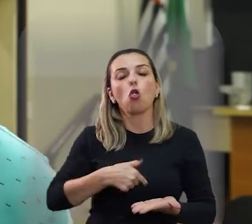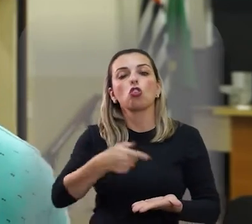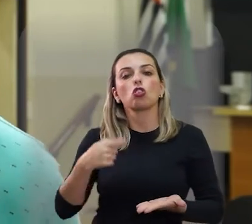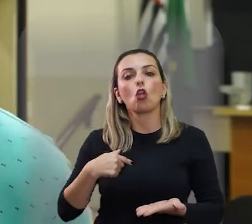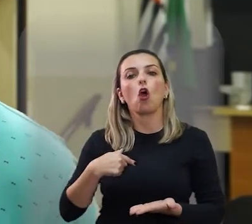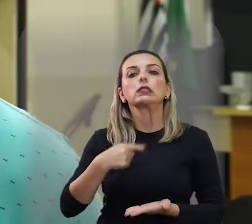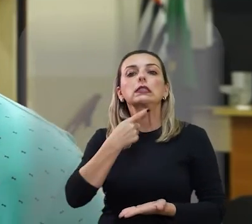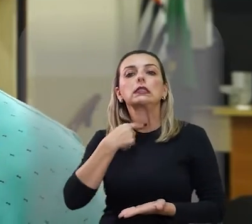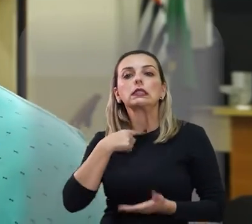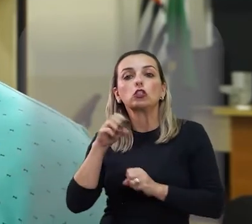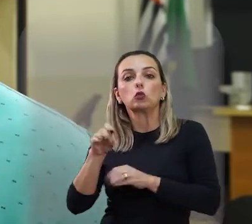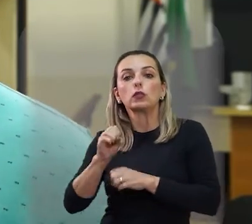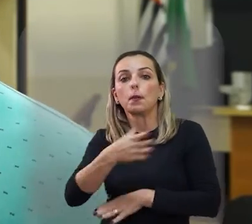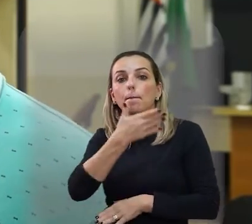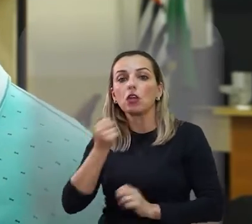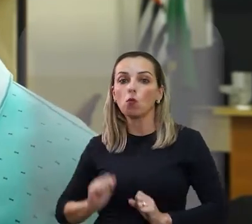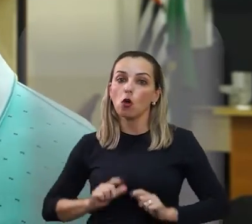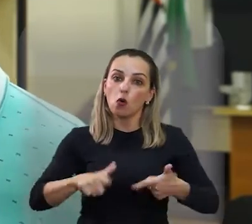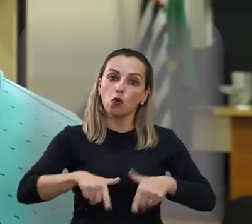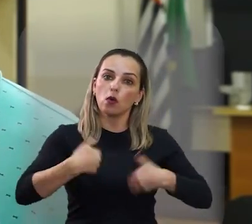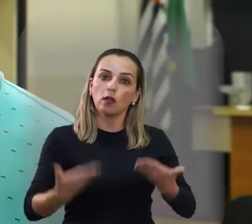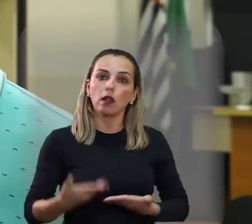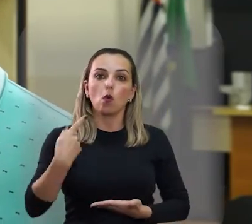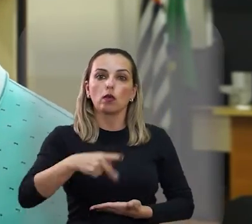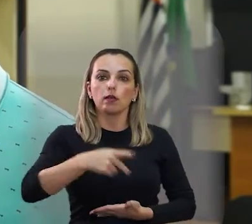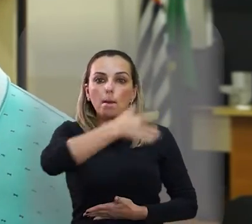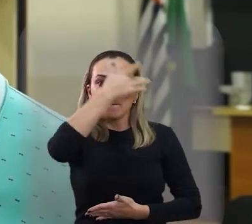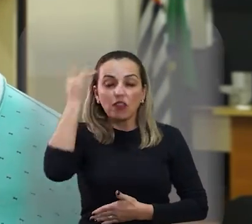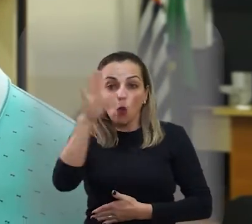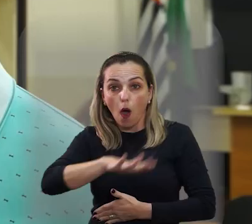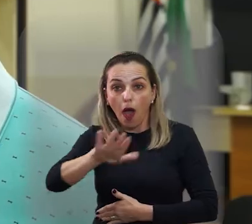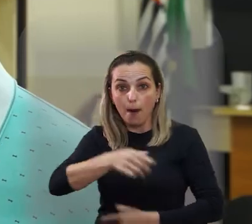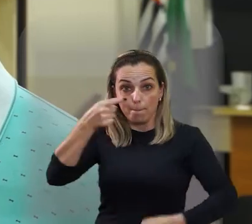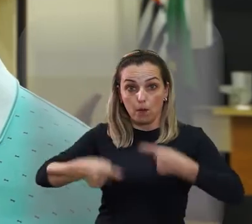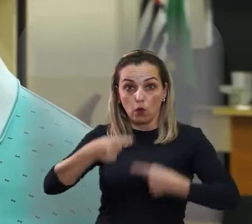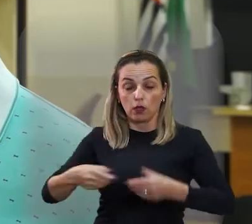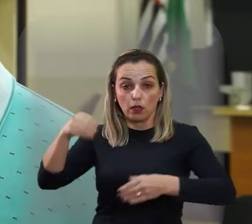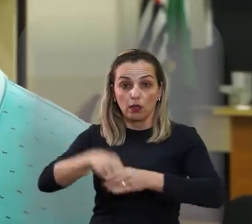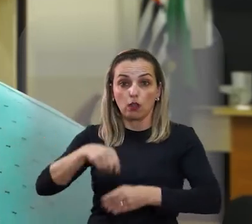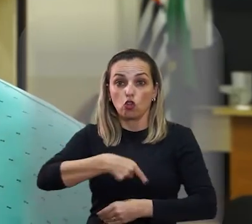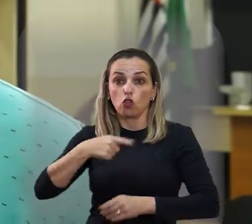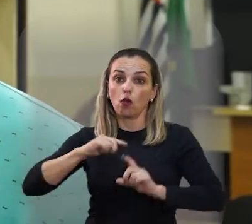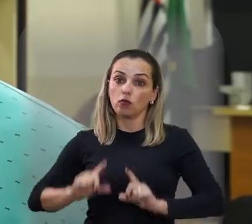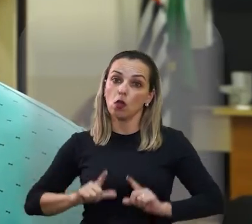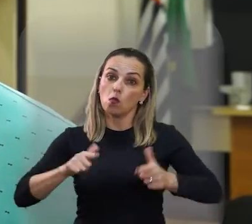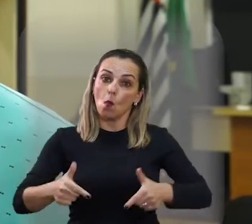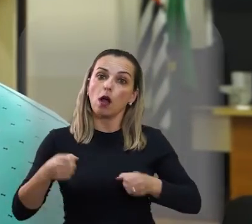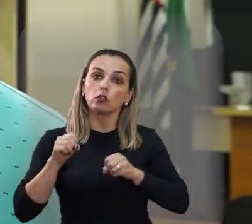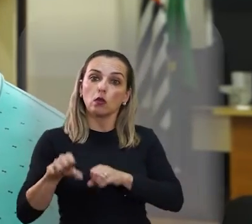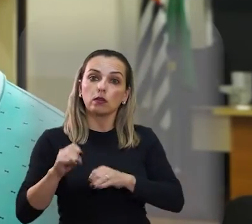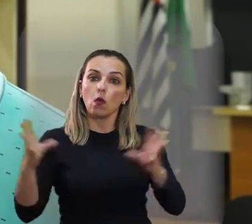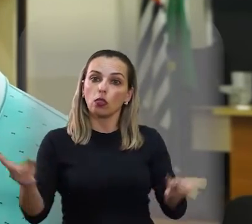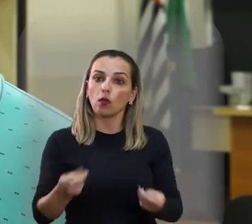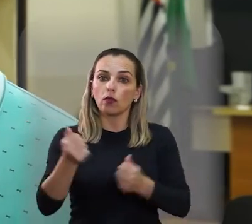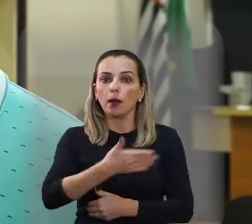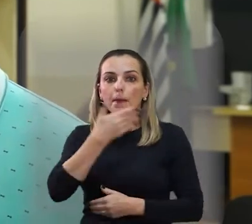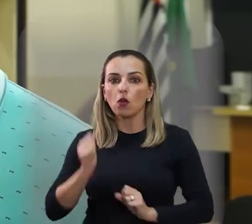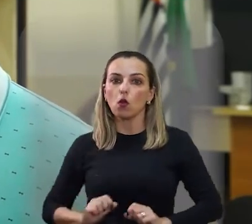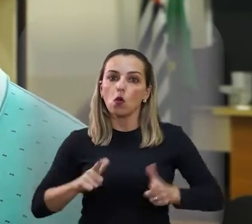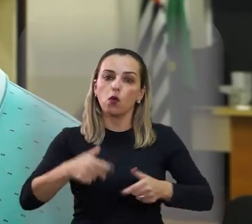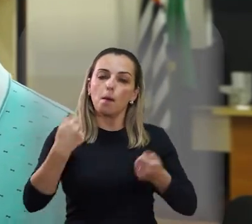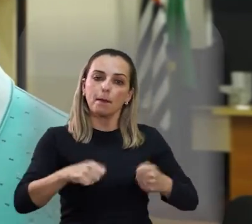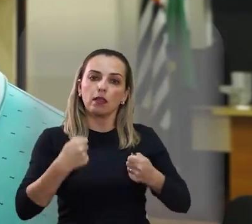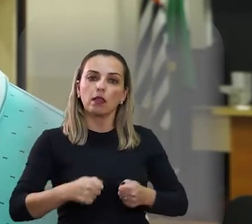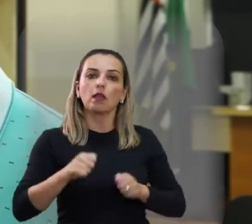então isso fomenta na gente buscar por uma melhor educação então aqui como agentes políticos do município nós